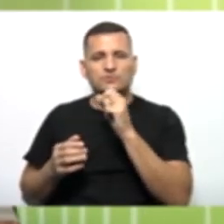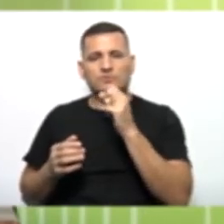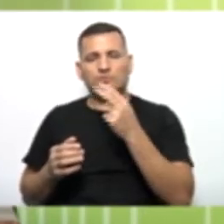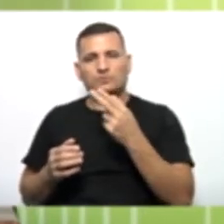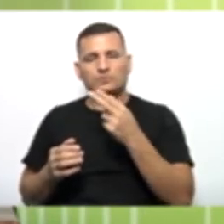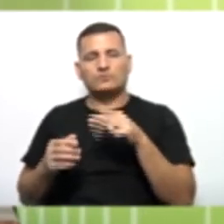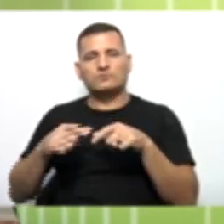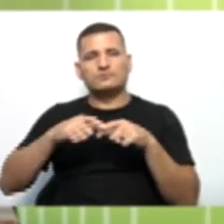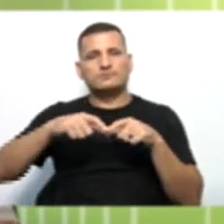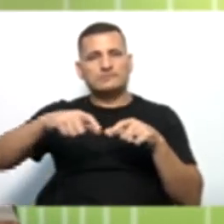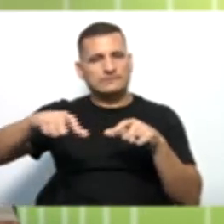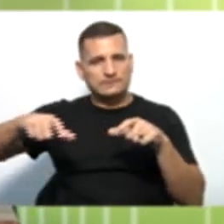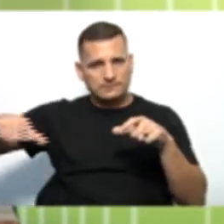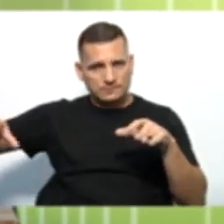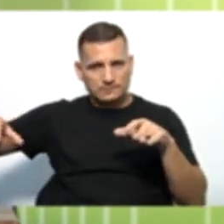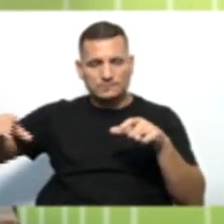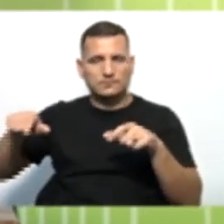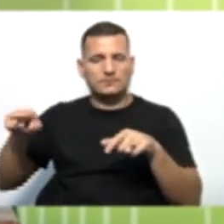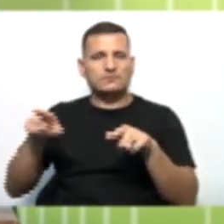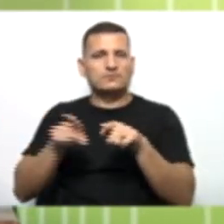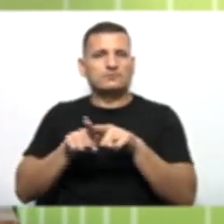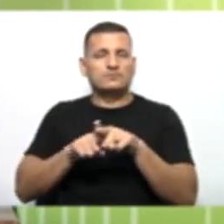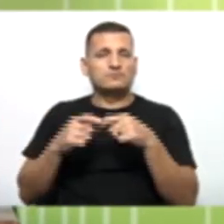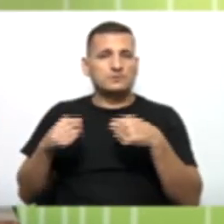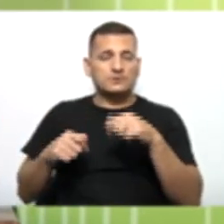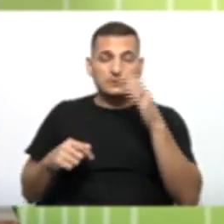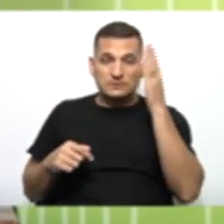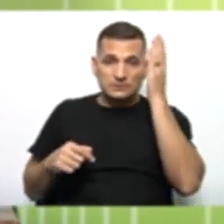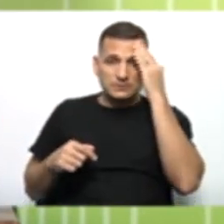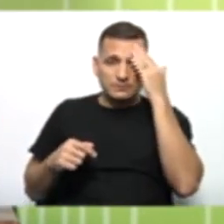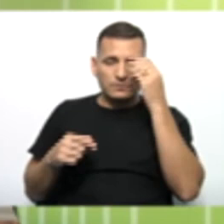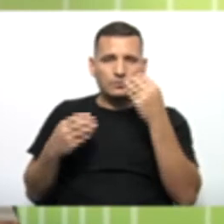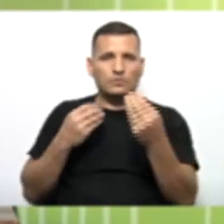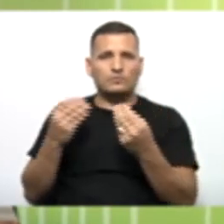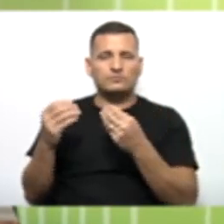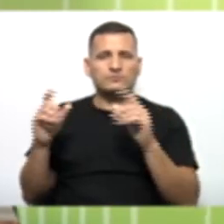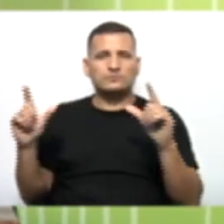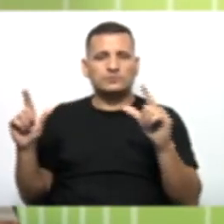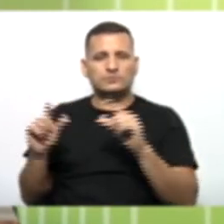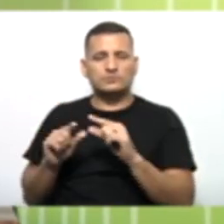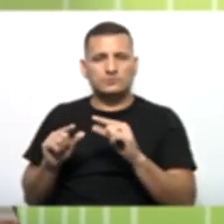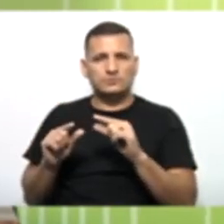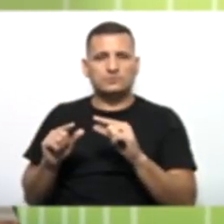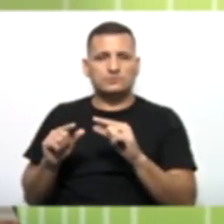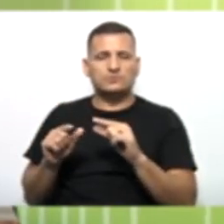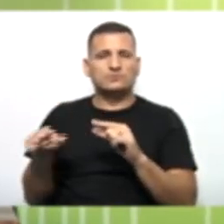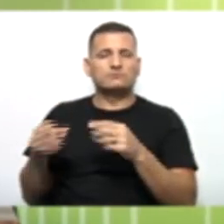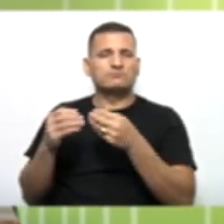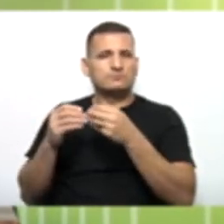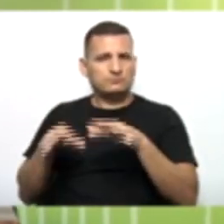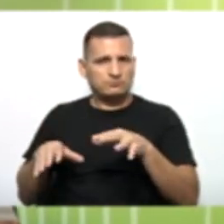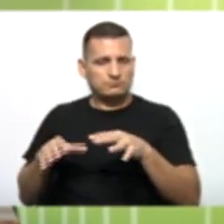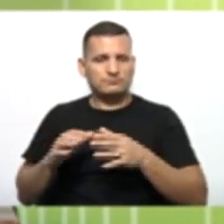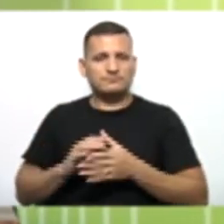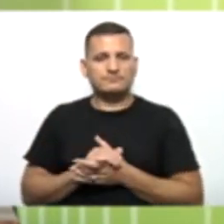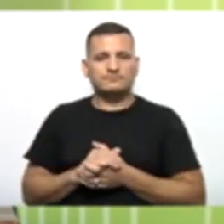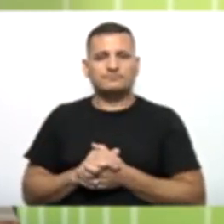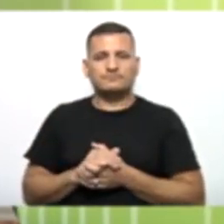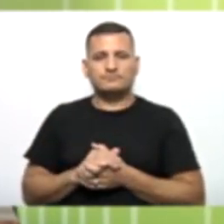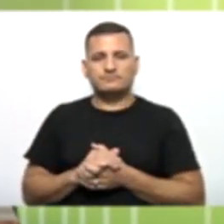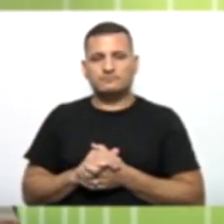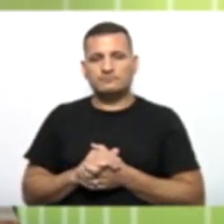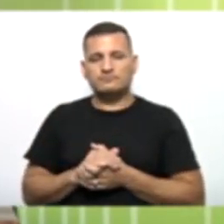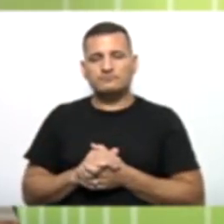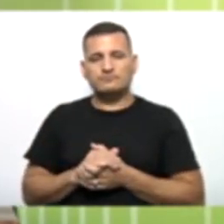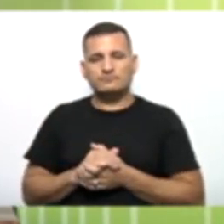de esgotos, e ela também precisa prever como minimizar esse impacto sobre aquela cidade.